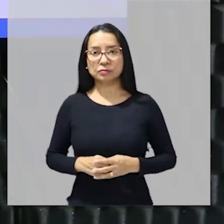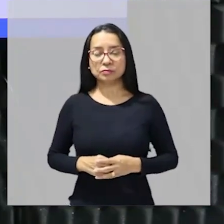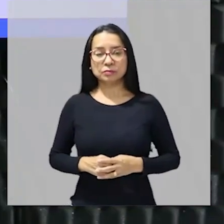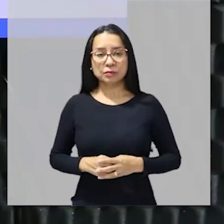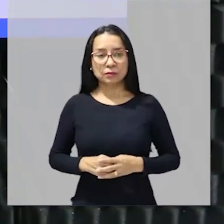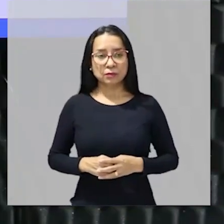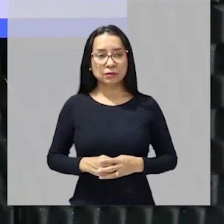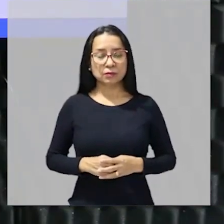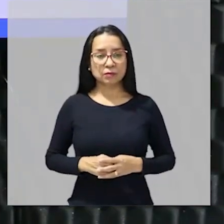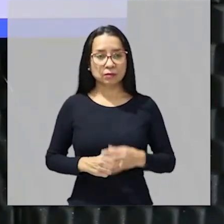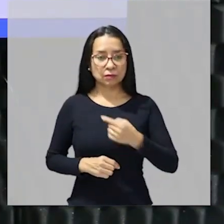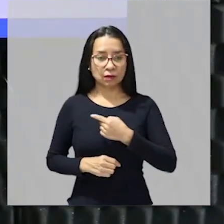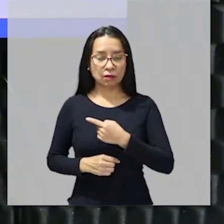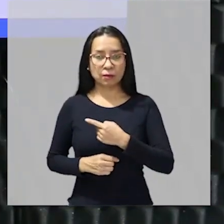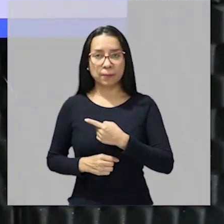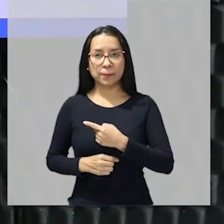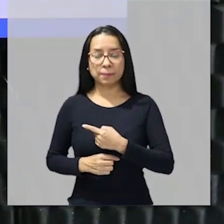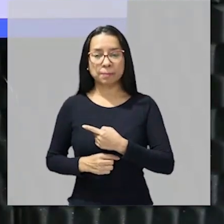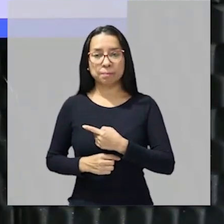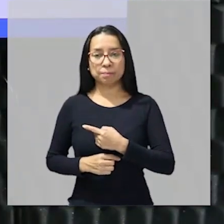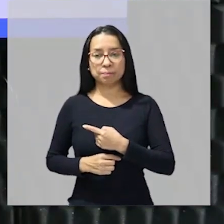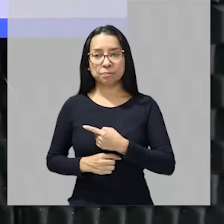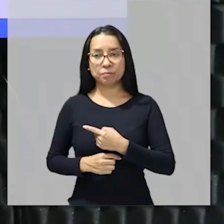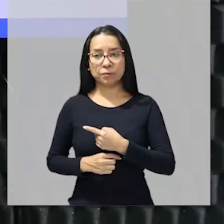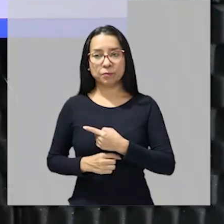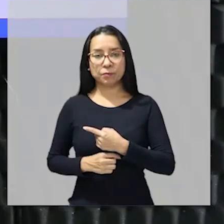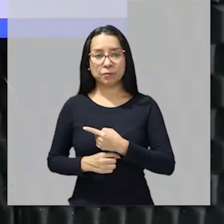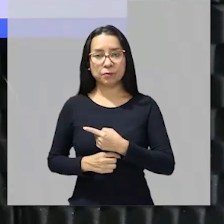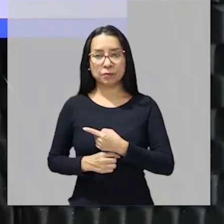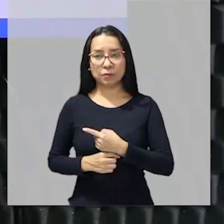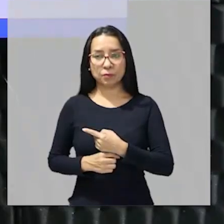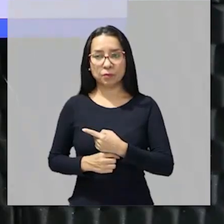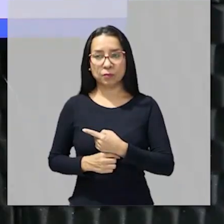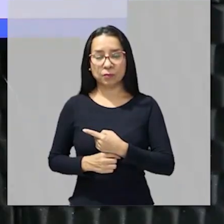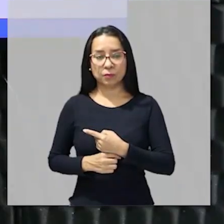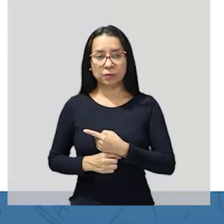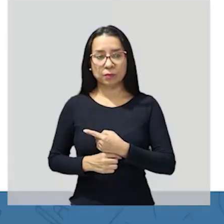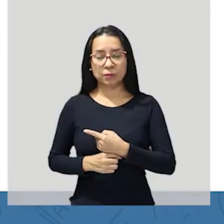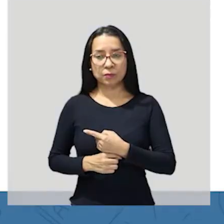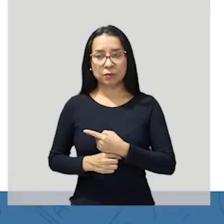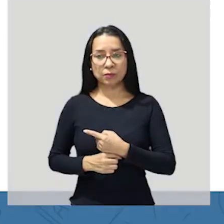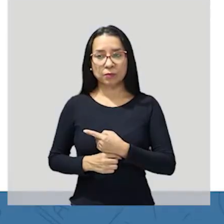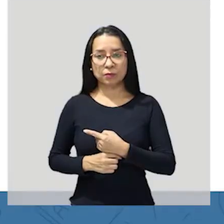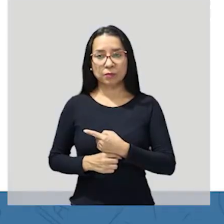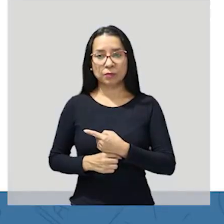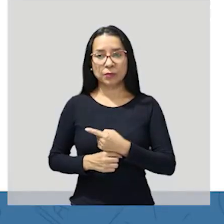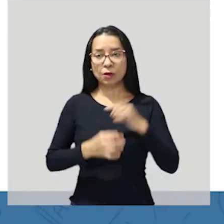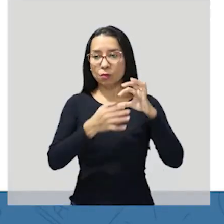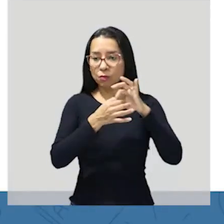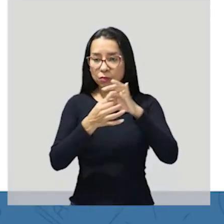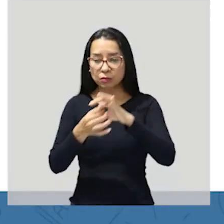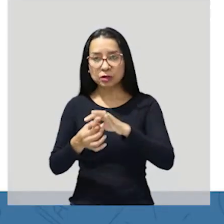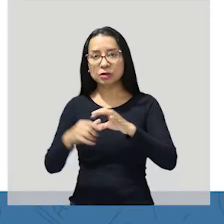no território alemão refletiu um contexto geoestratégico.